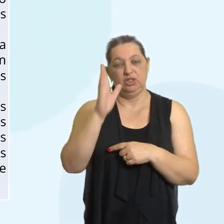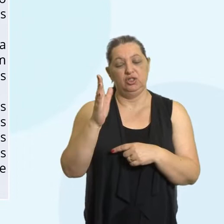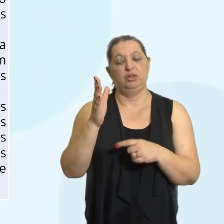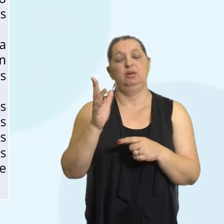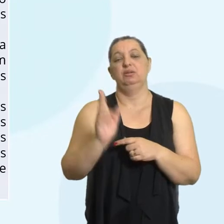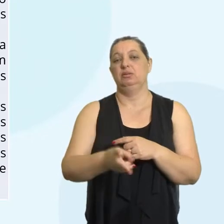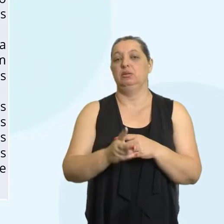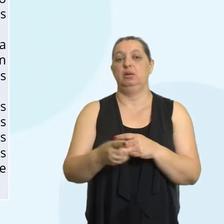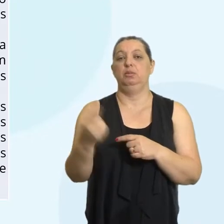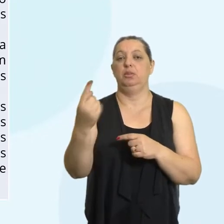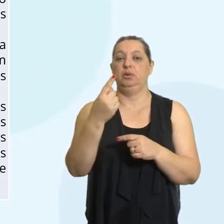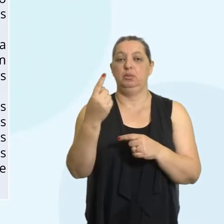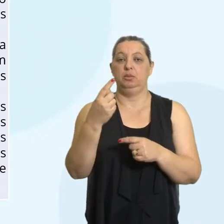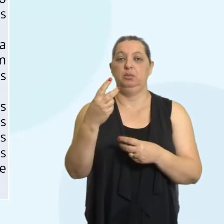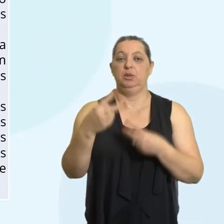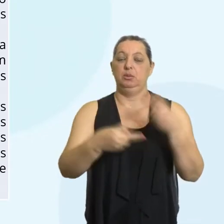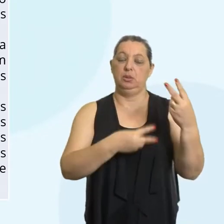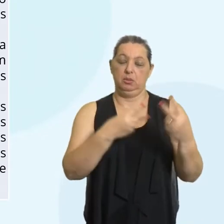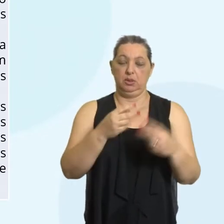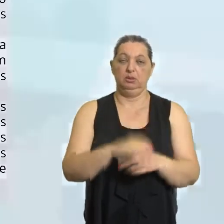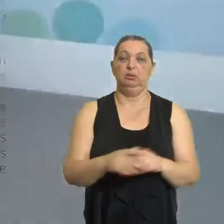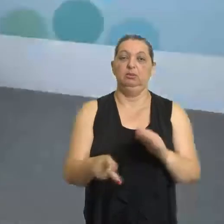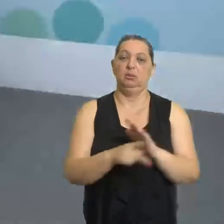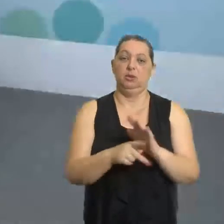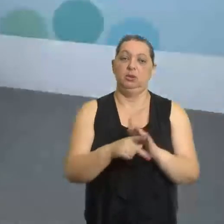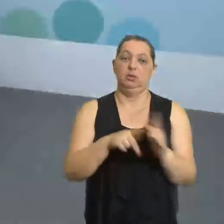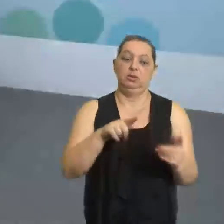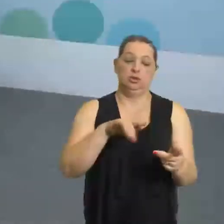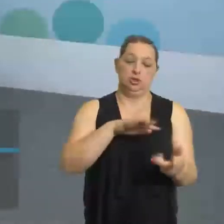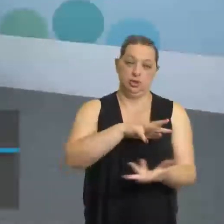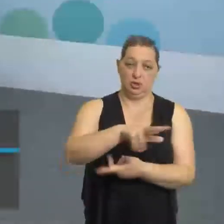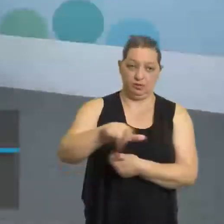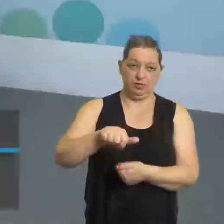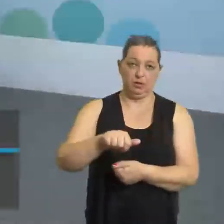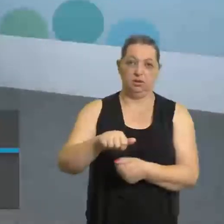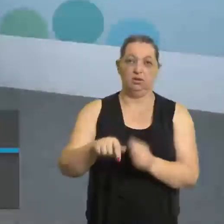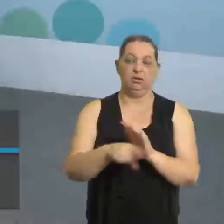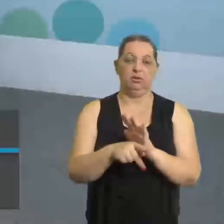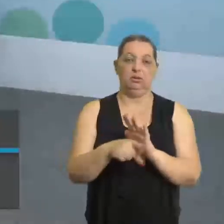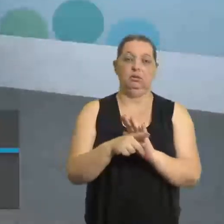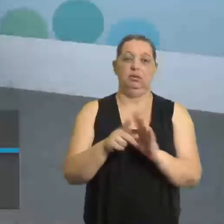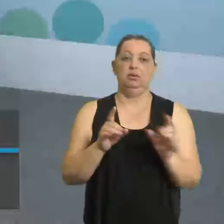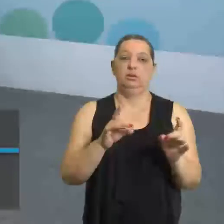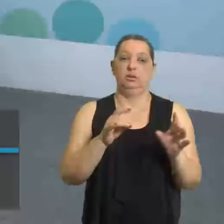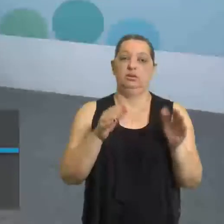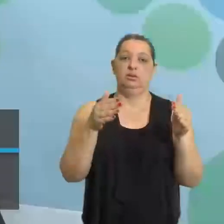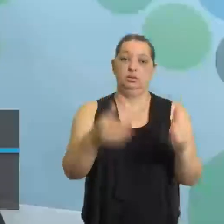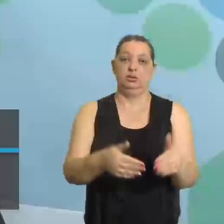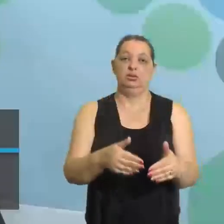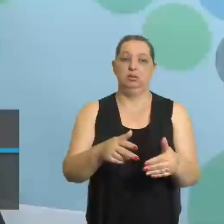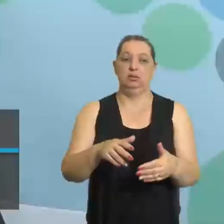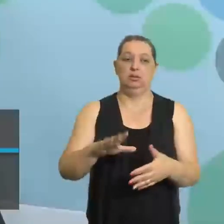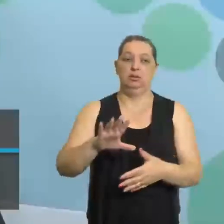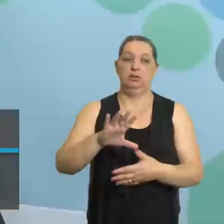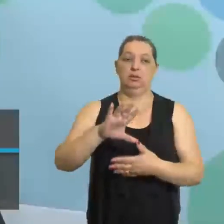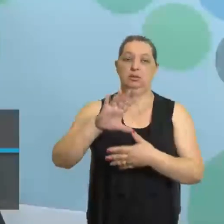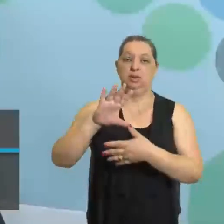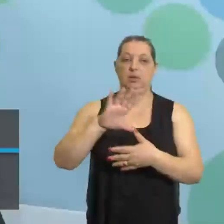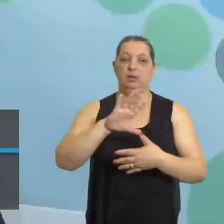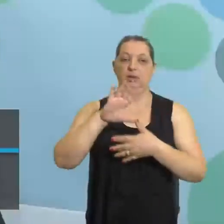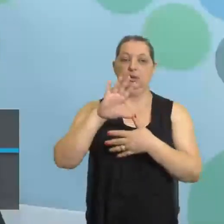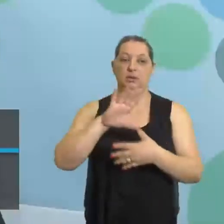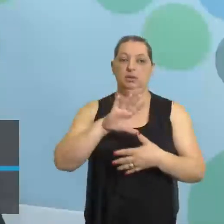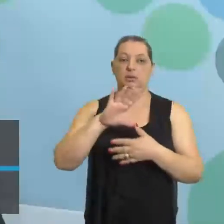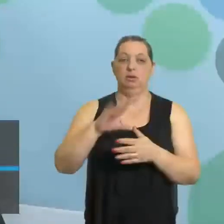só uma lenda então um componente geografia no oitavo ano é específico trabalhava a América como todo Mais